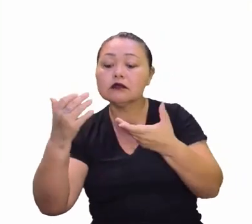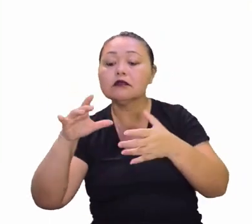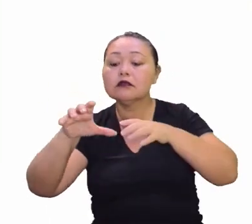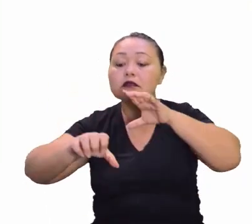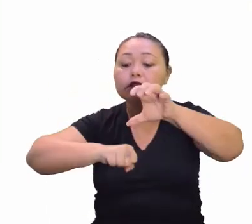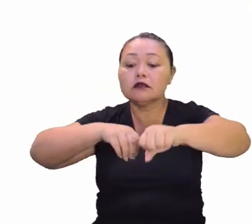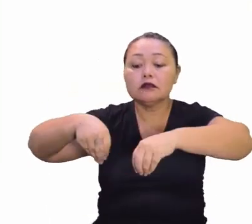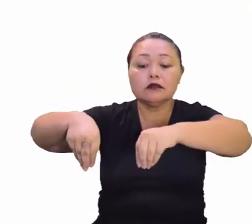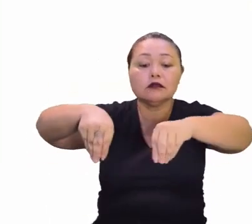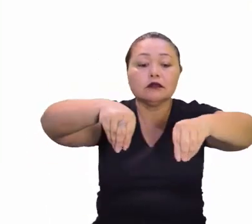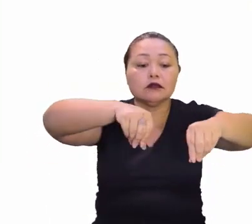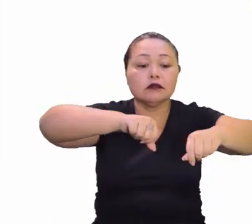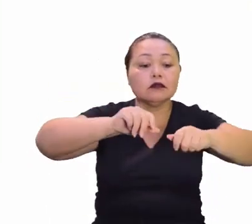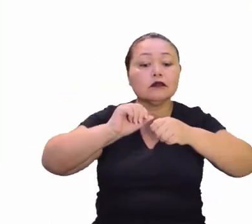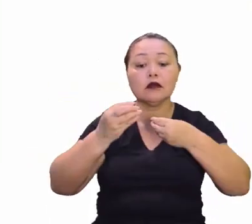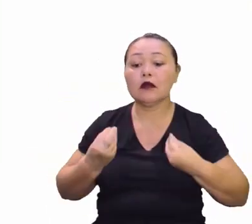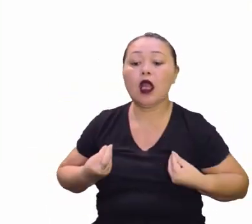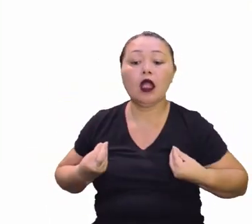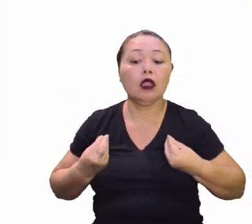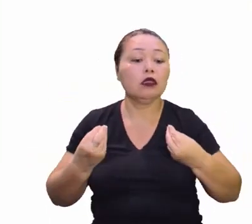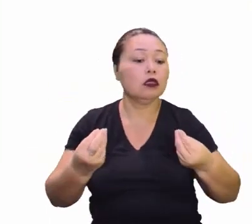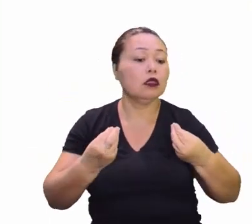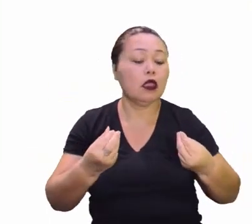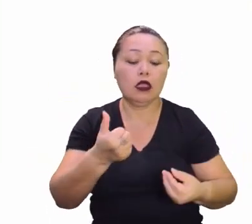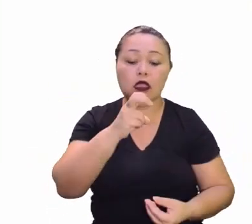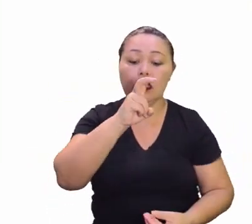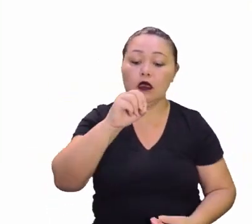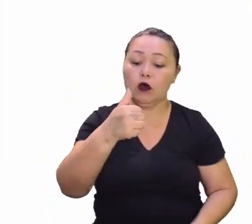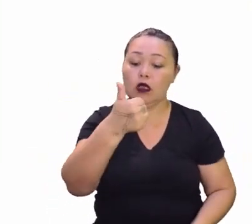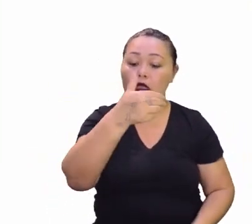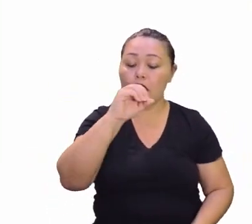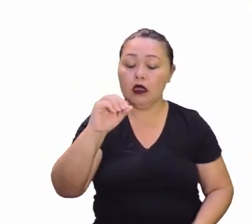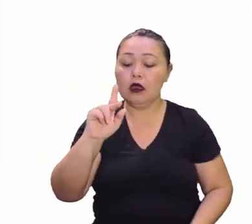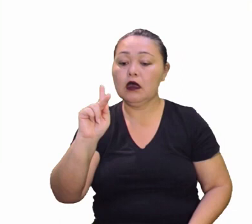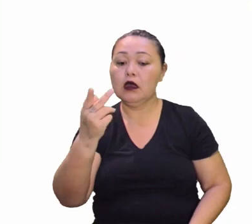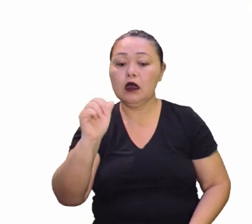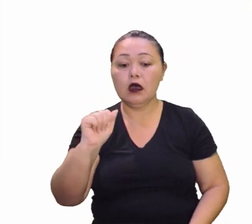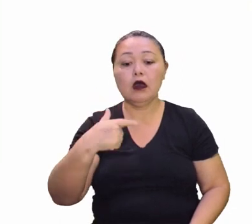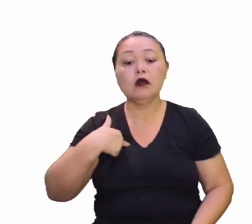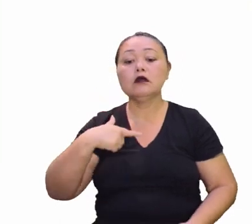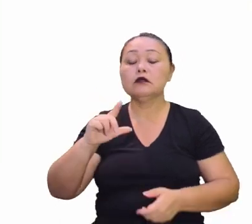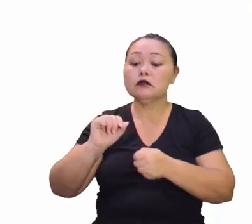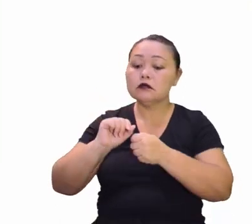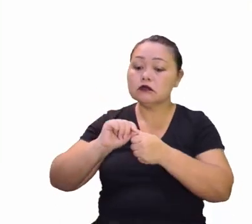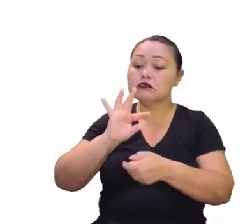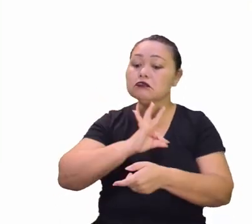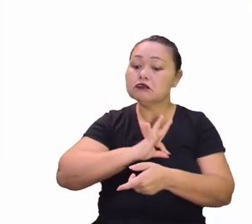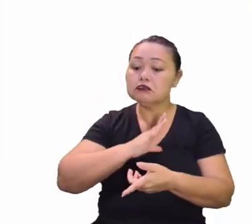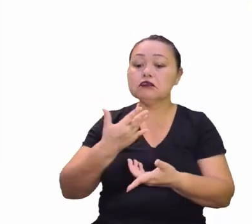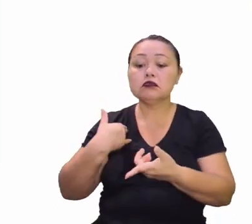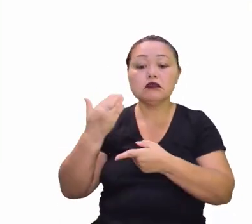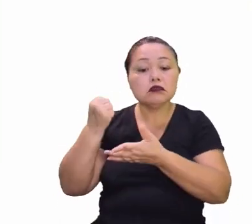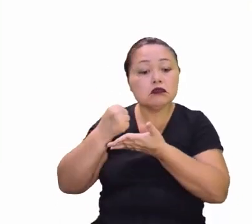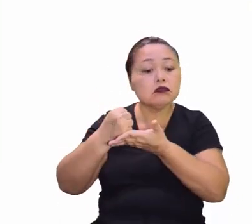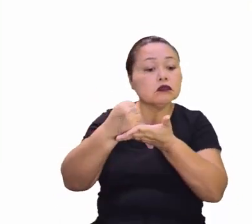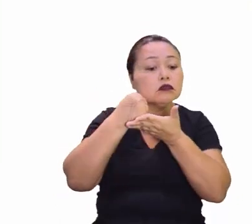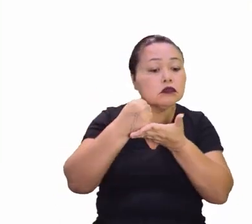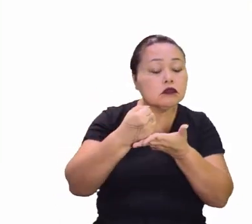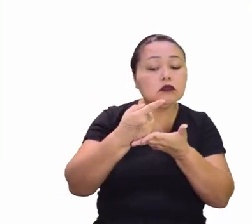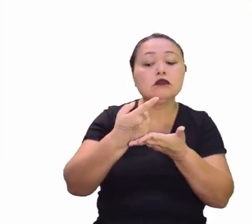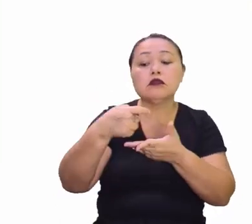de 50 a 100 hectares, com assistência técnica rural, além de